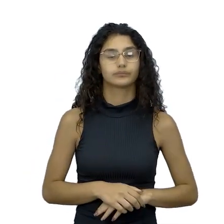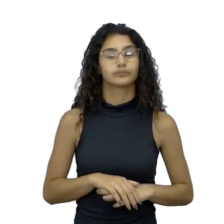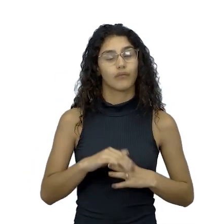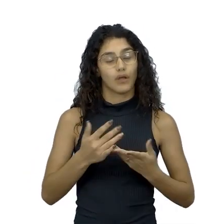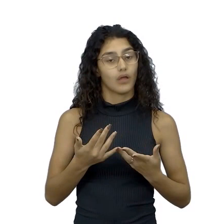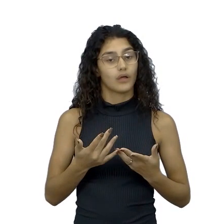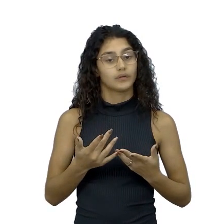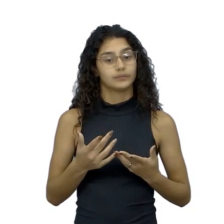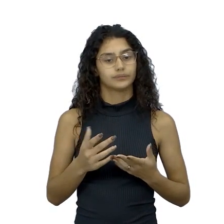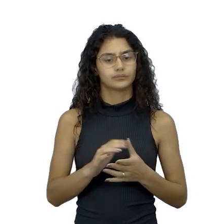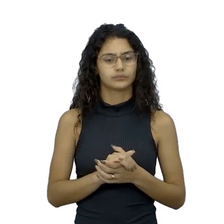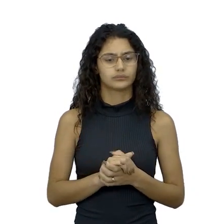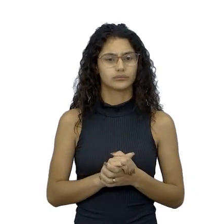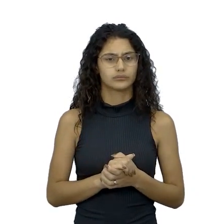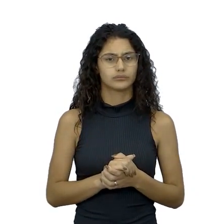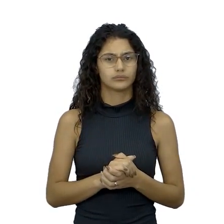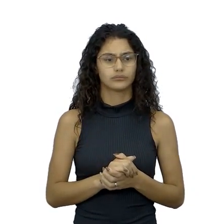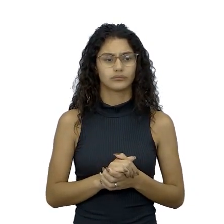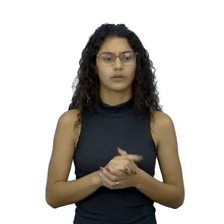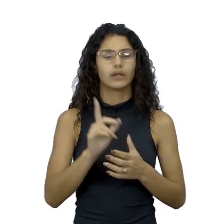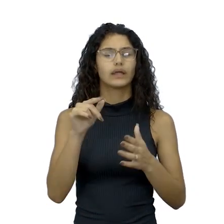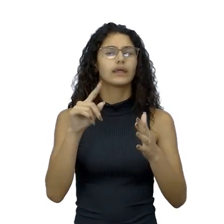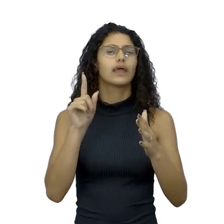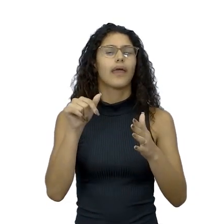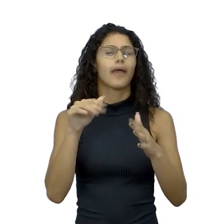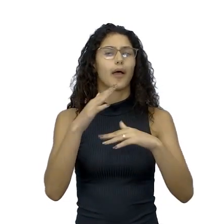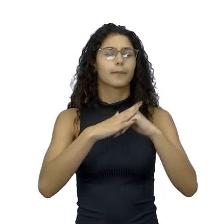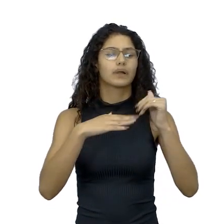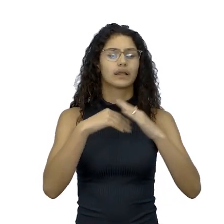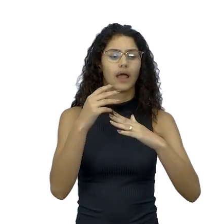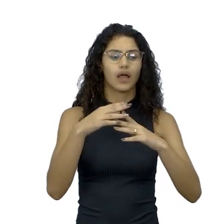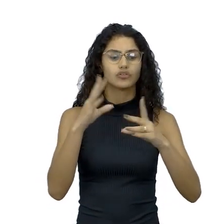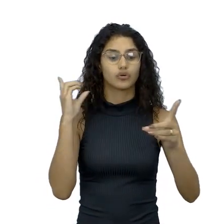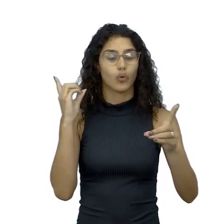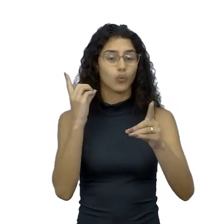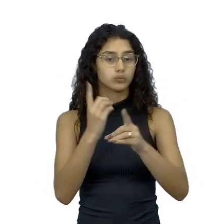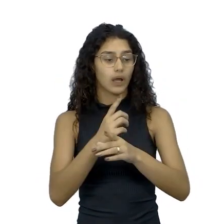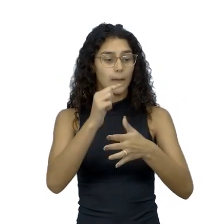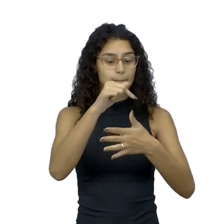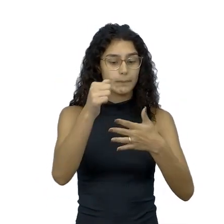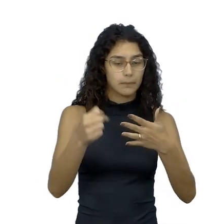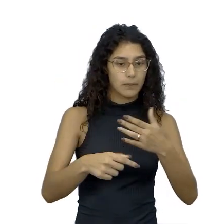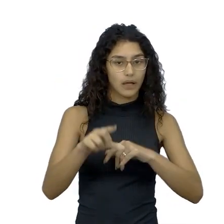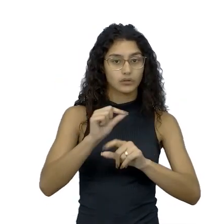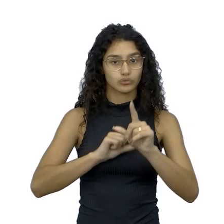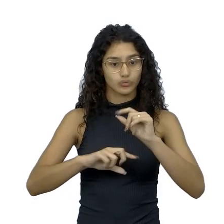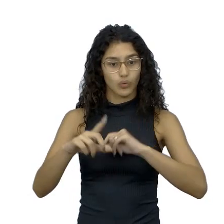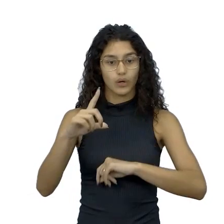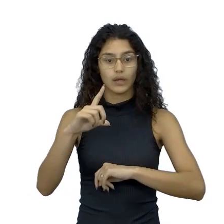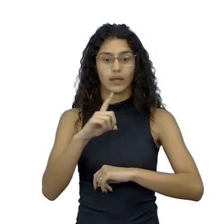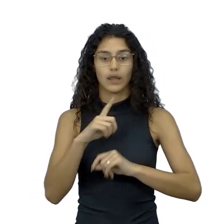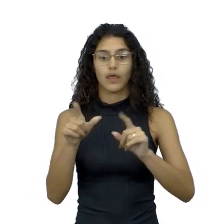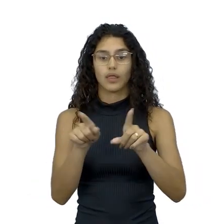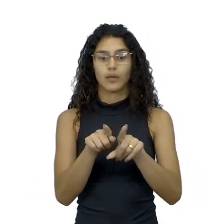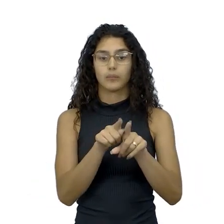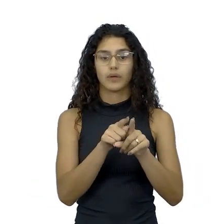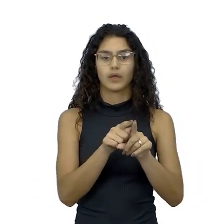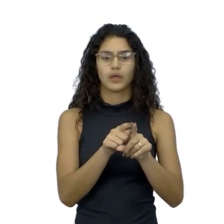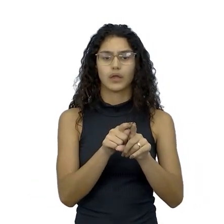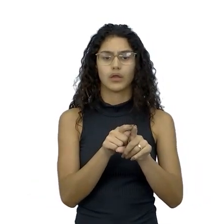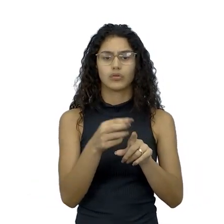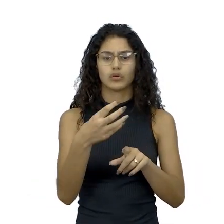sobre do que se trata, né, essas habilidades, identificar e classificar as radiações eletromagnéticas de acordo com